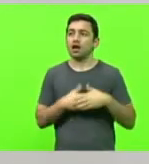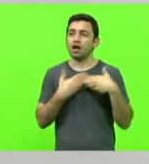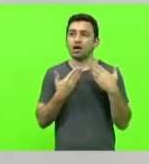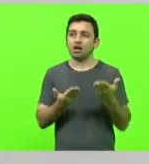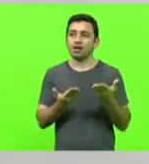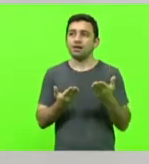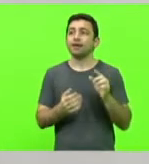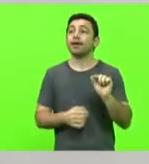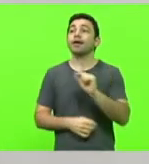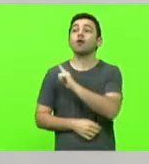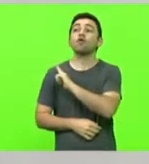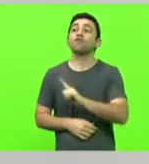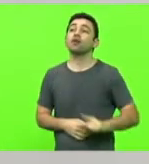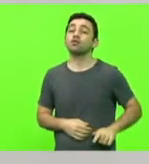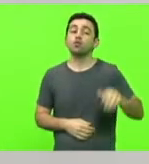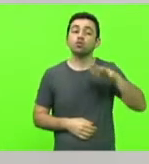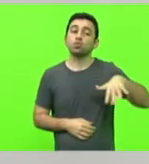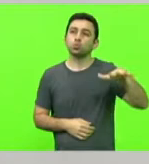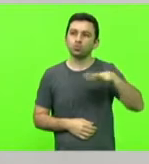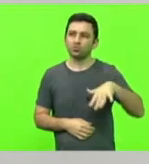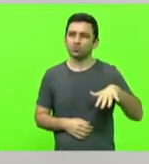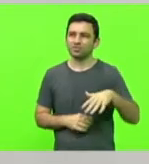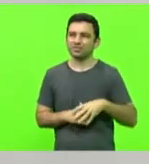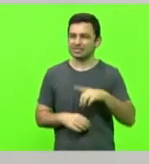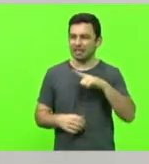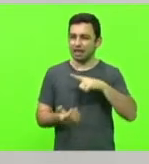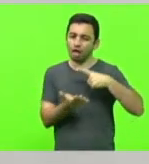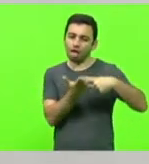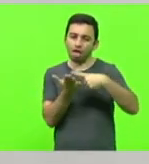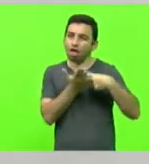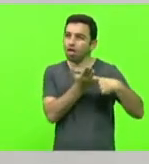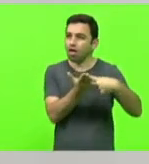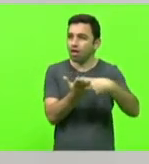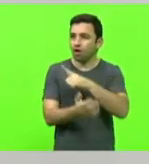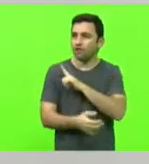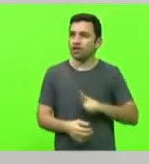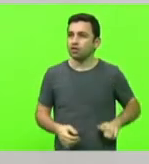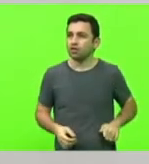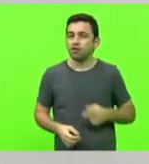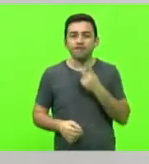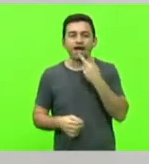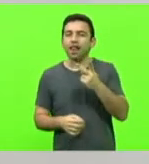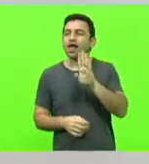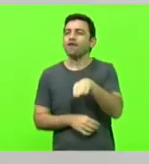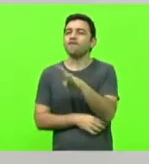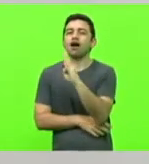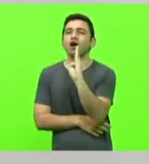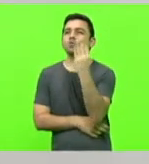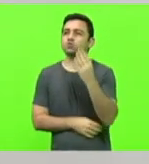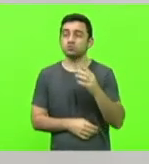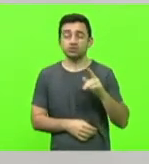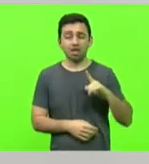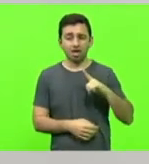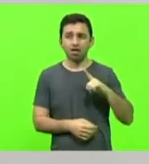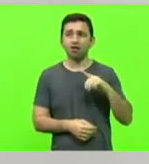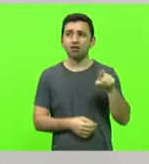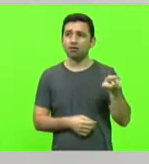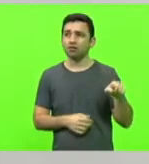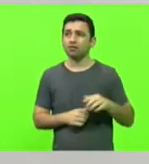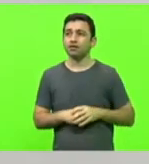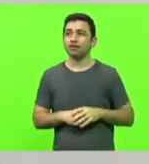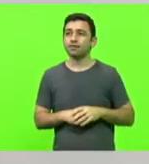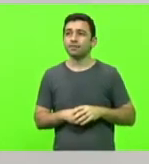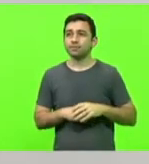por governadores. Quando nós falamos de cartel de governadores, eles dizem que é mais uma fake news. Elevam essa régua,